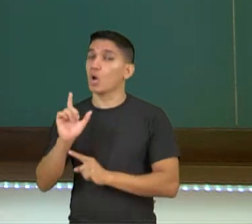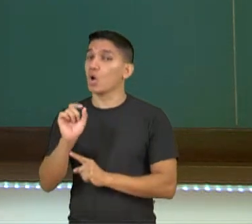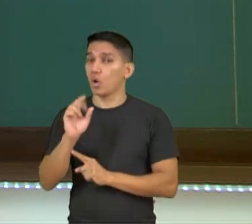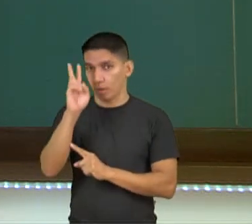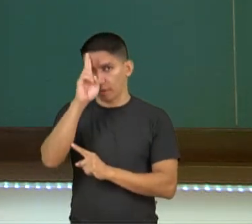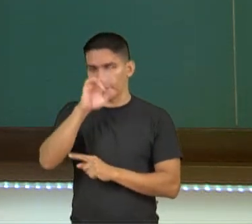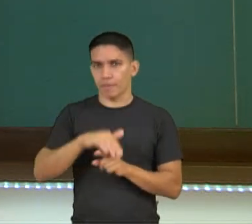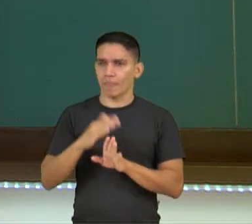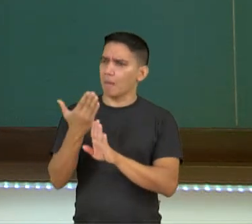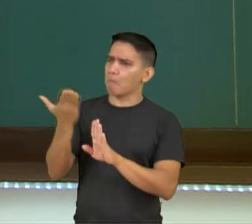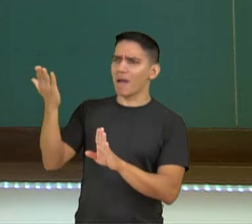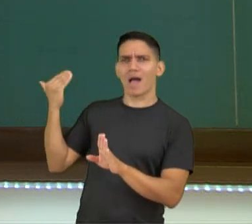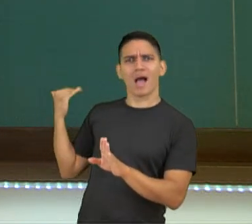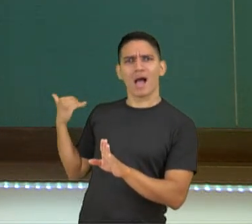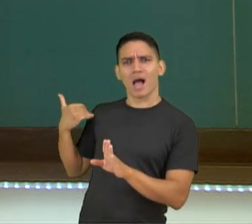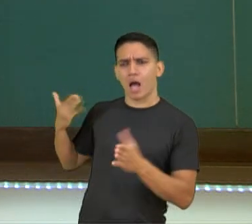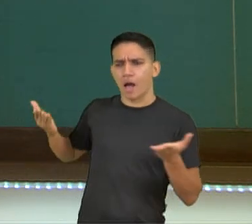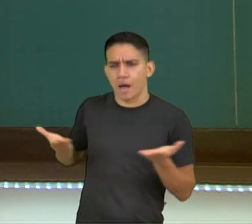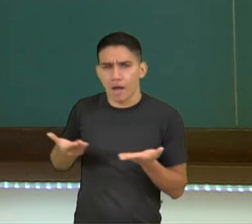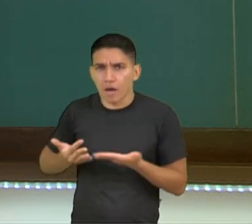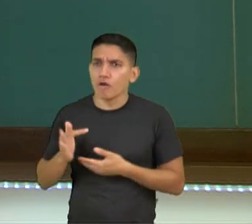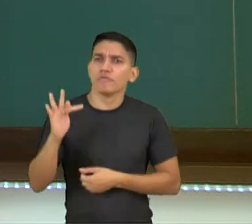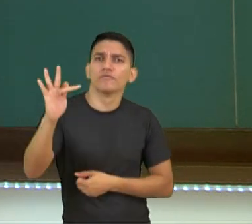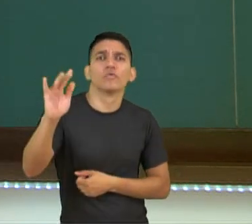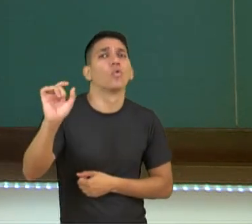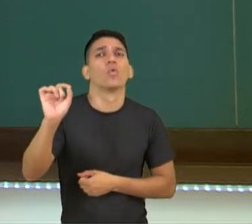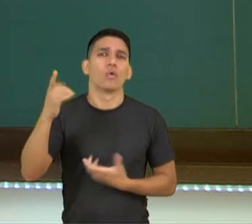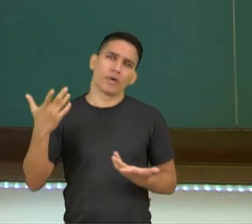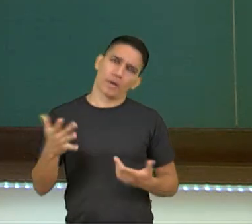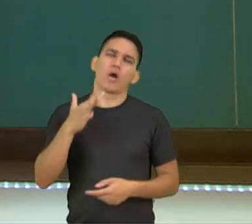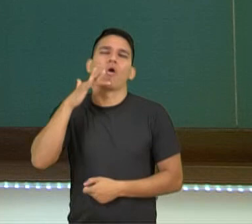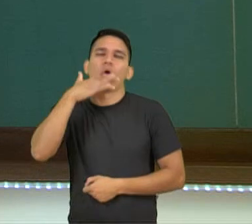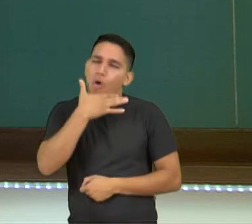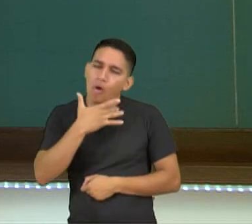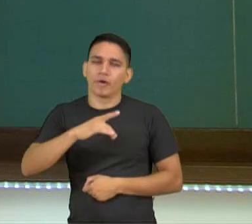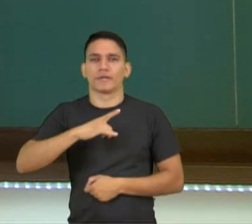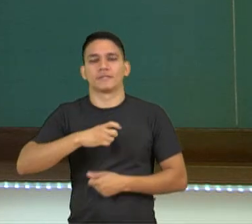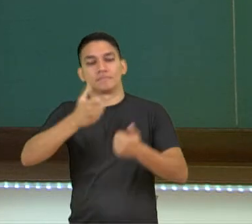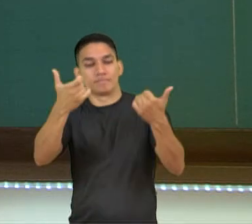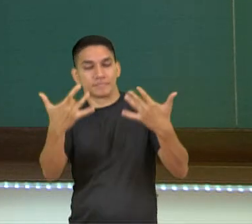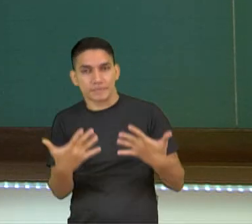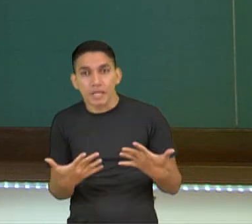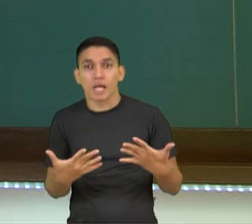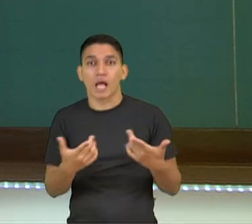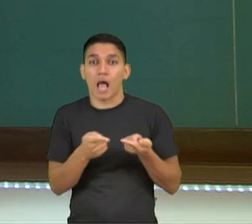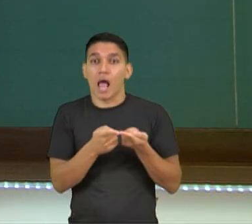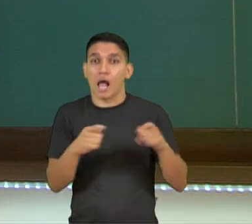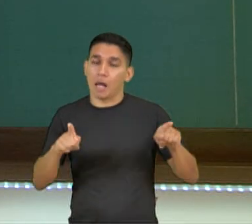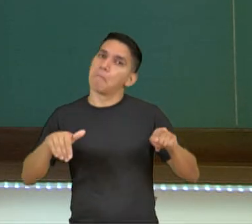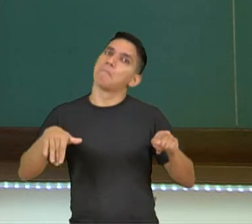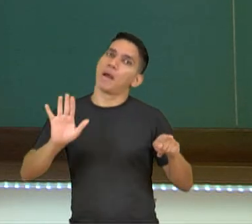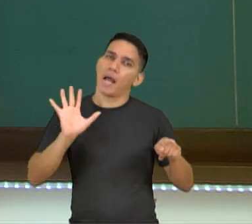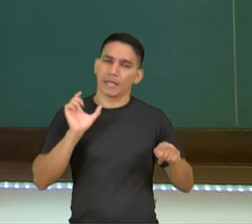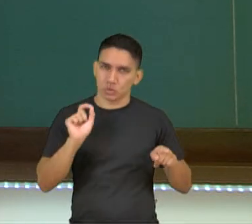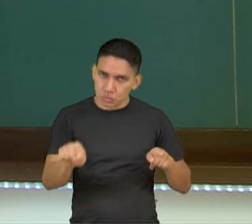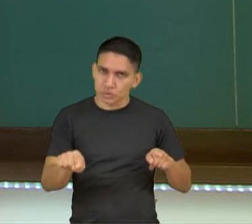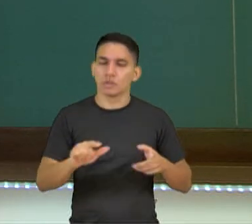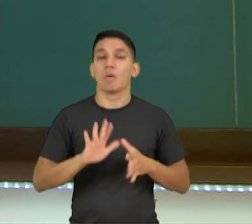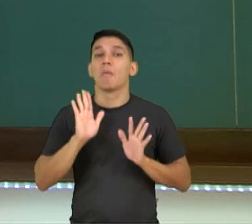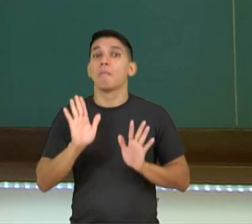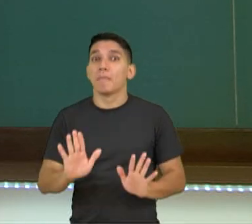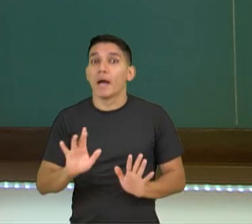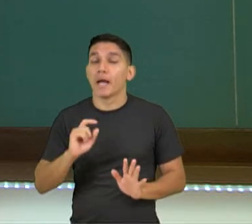ali no passado, no presente, no futuro. É claro que a classificação gramatical, ela vai um pouco além disso. Porém, o